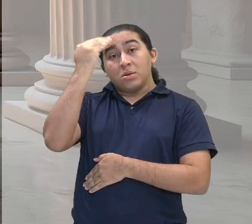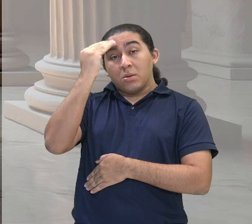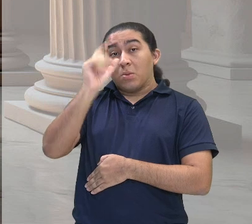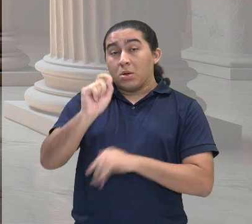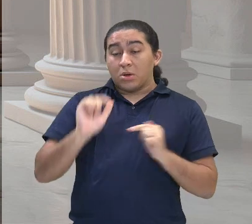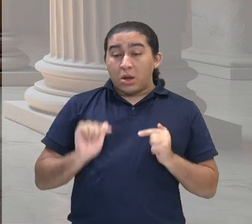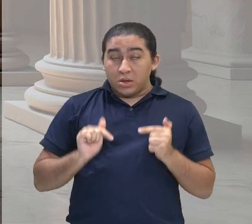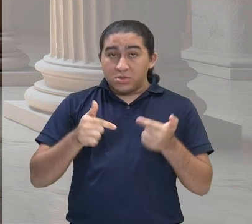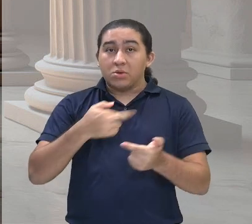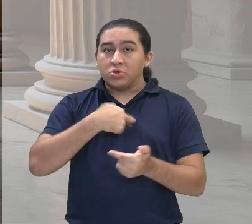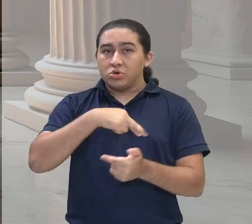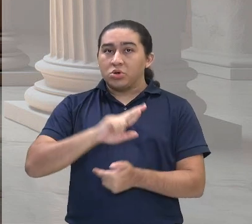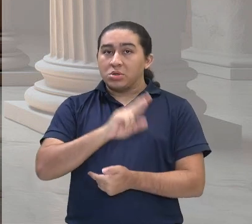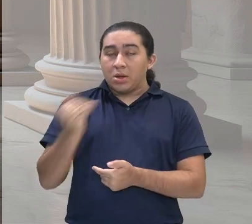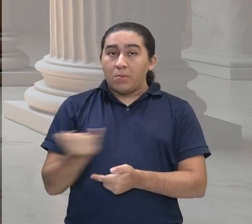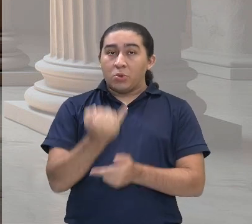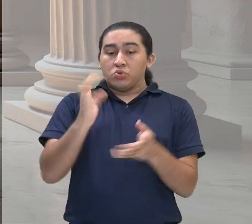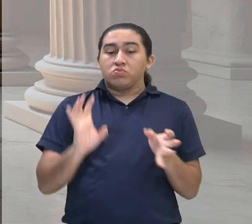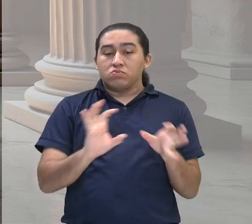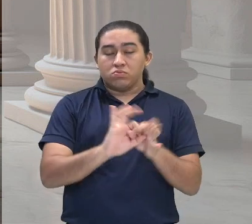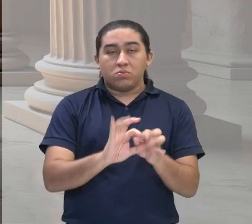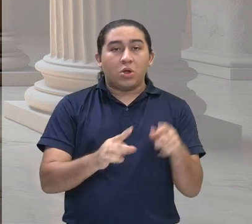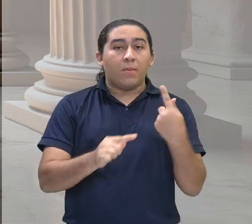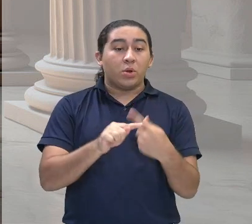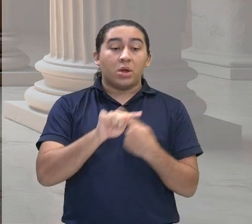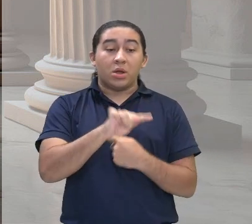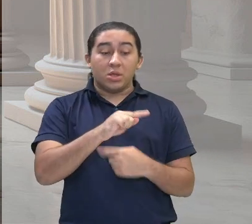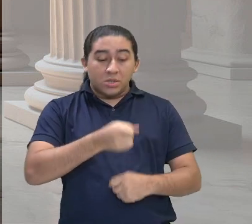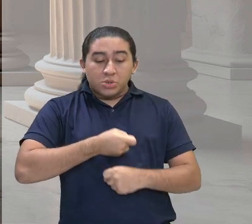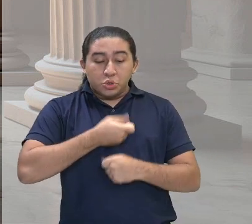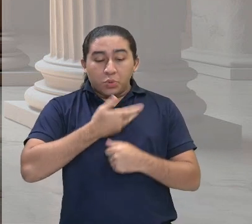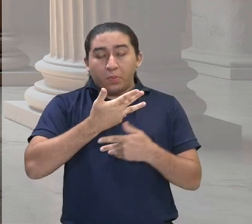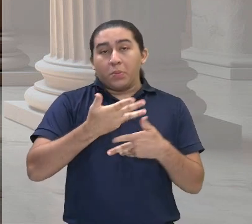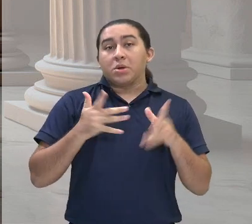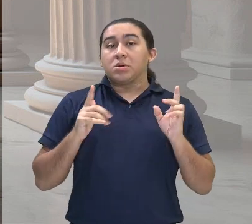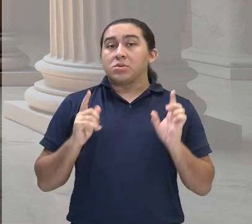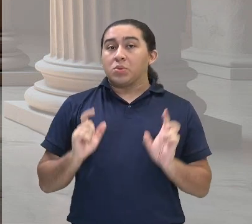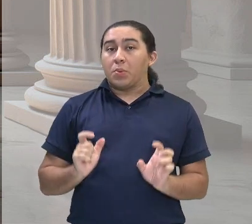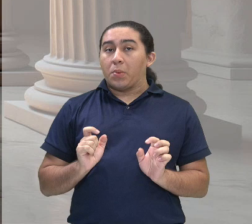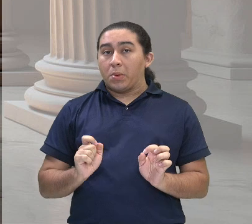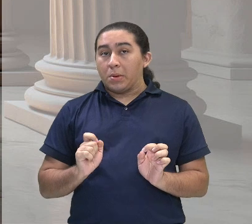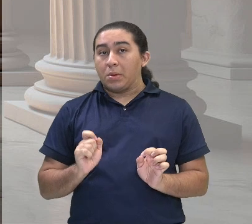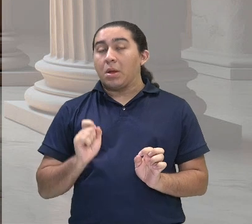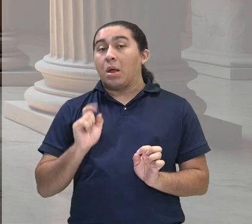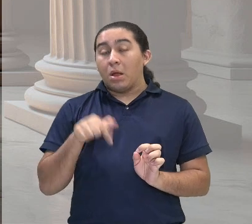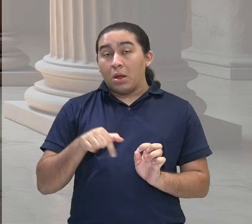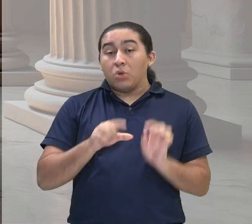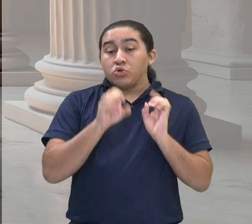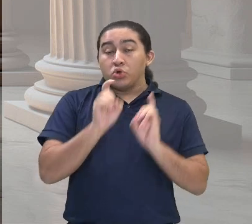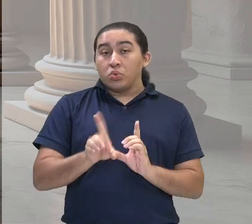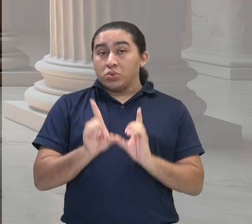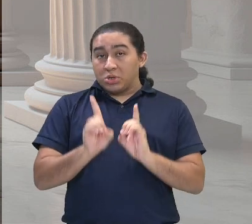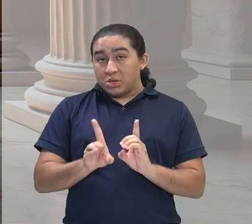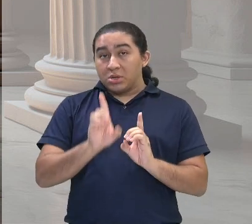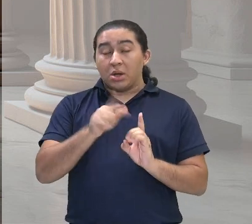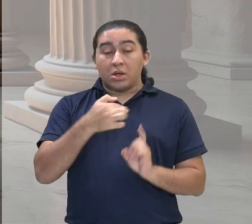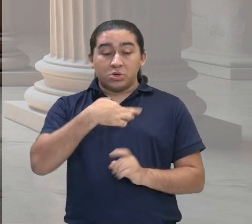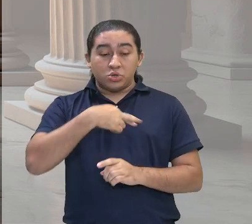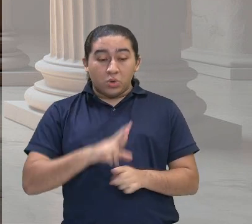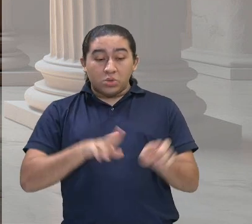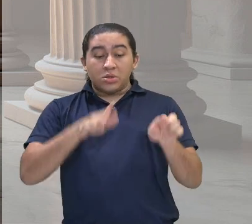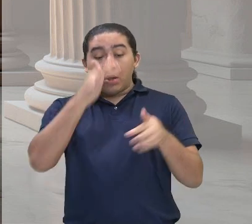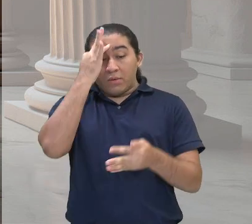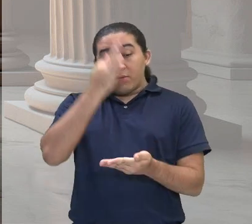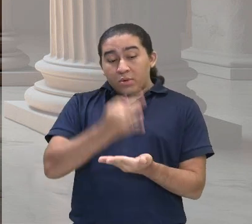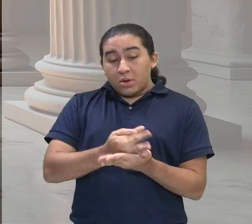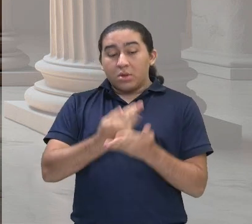prática religiosa, porque eles transmitem a doutrina religiosa, as crenças